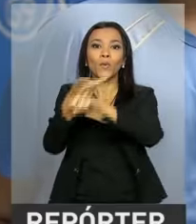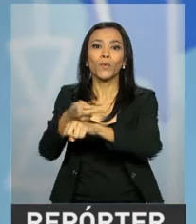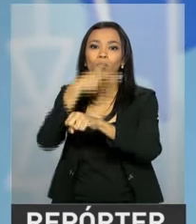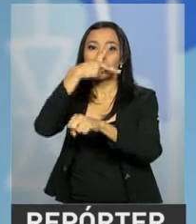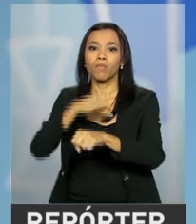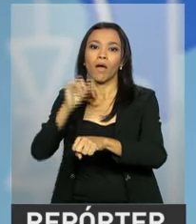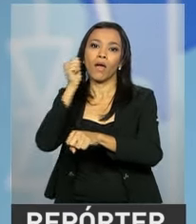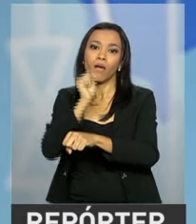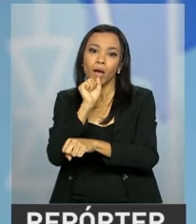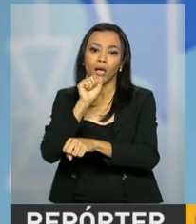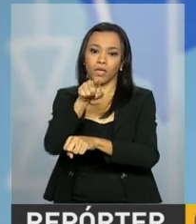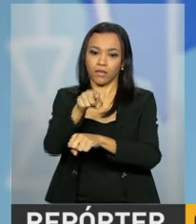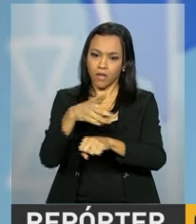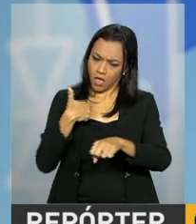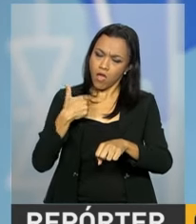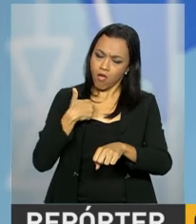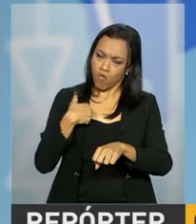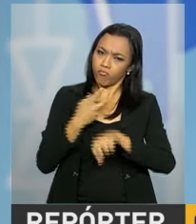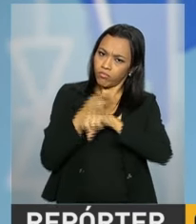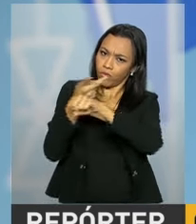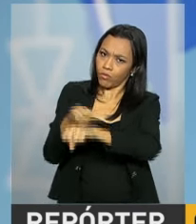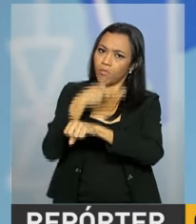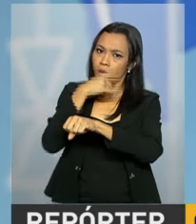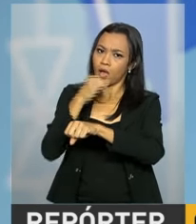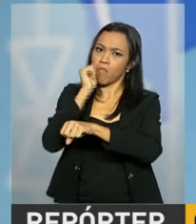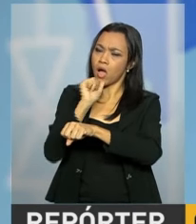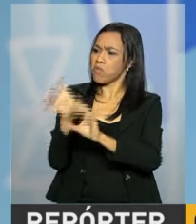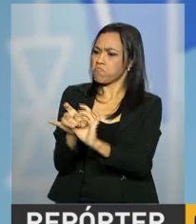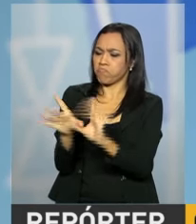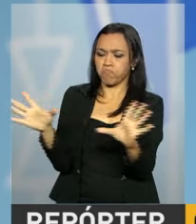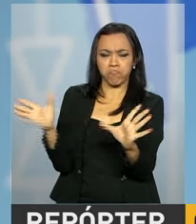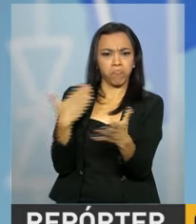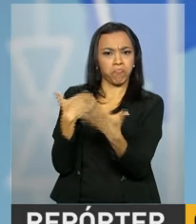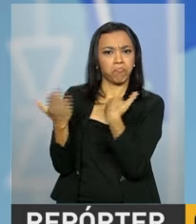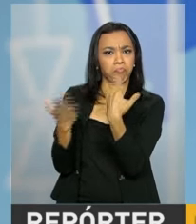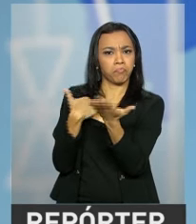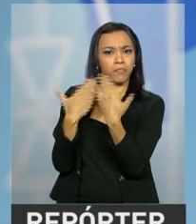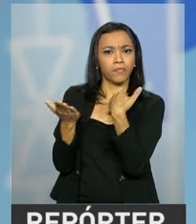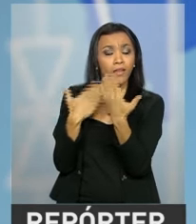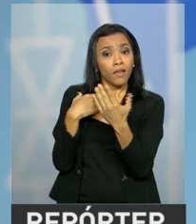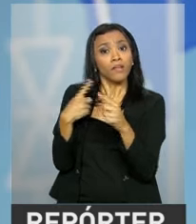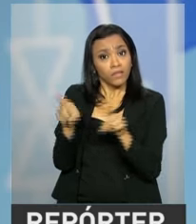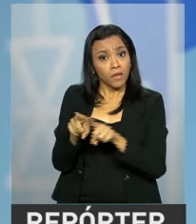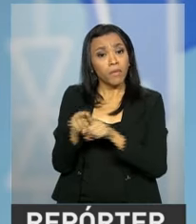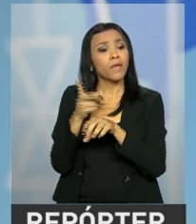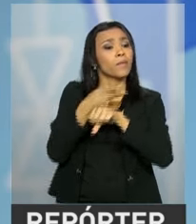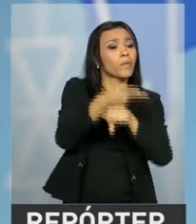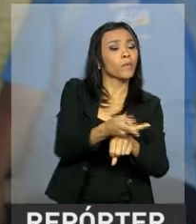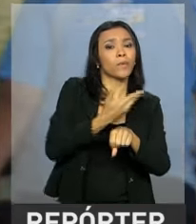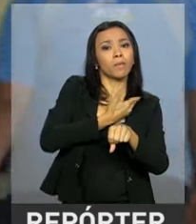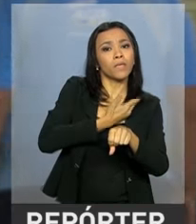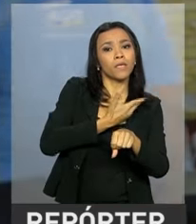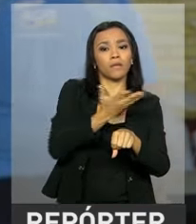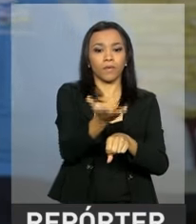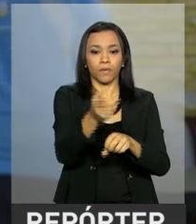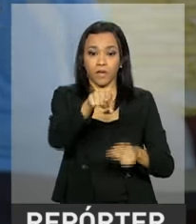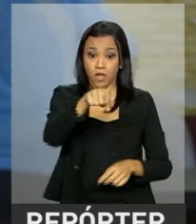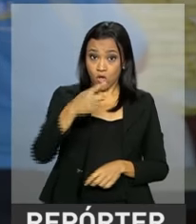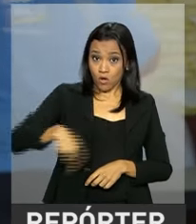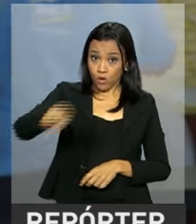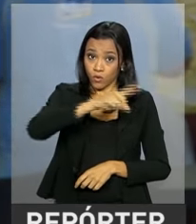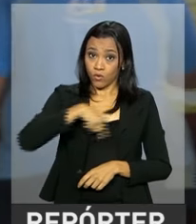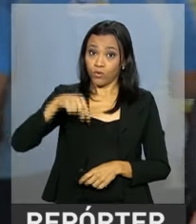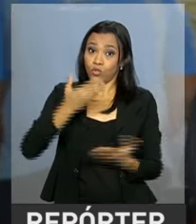Pais Eu costumo procurar com os meus pais que eles sempre me deram Liberdade são bem amigos meus e às vezes procuram algum amigo e tal os jovens